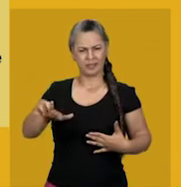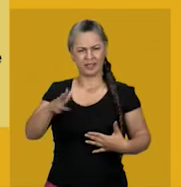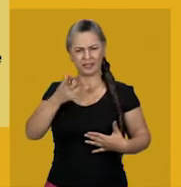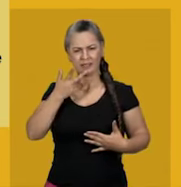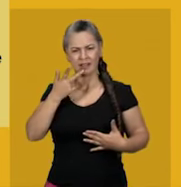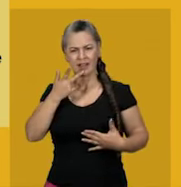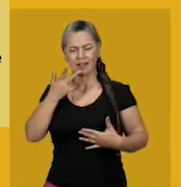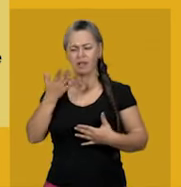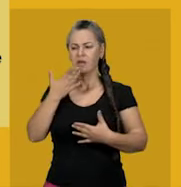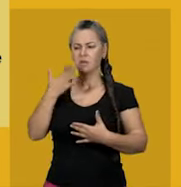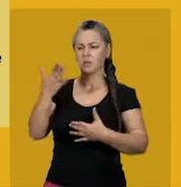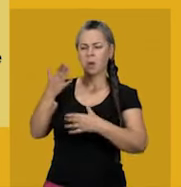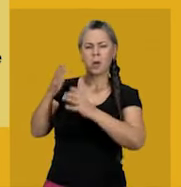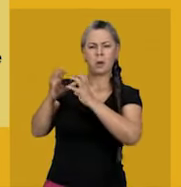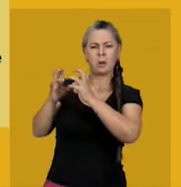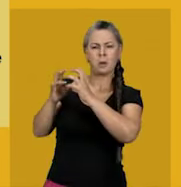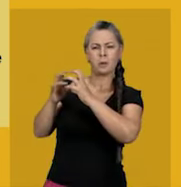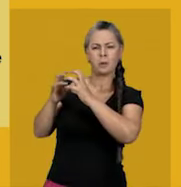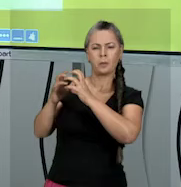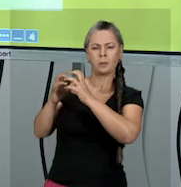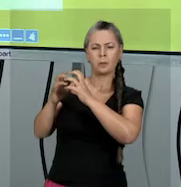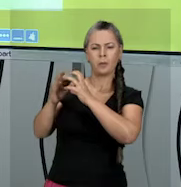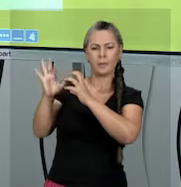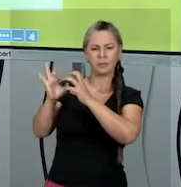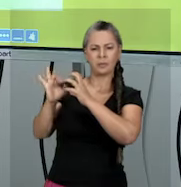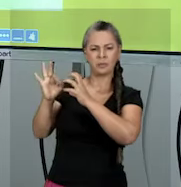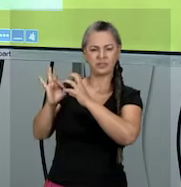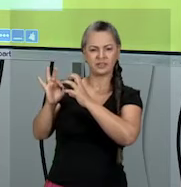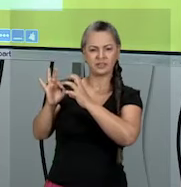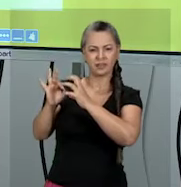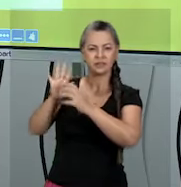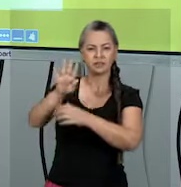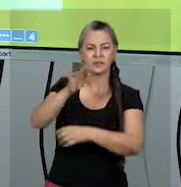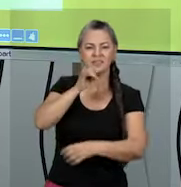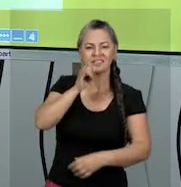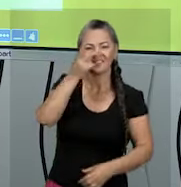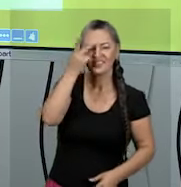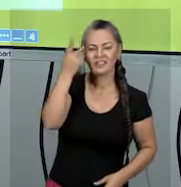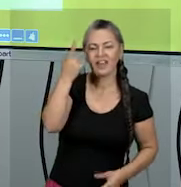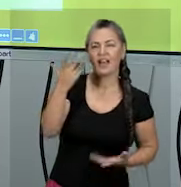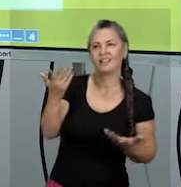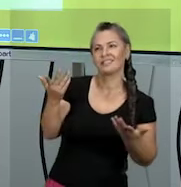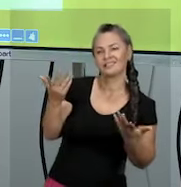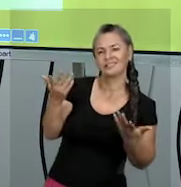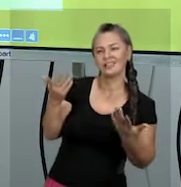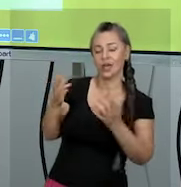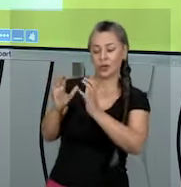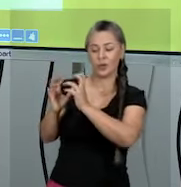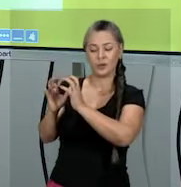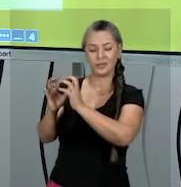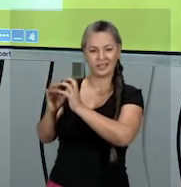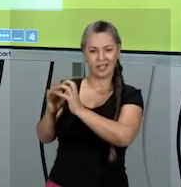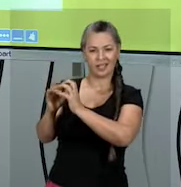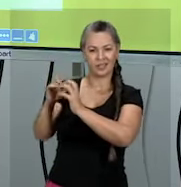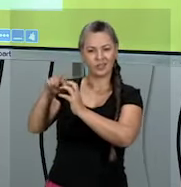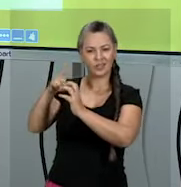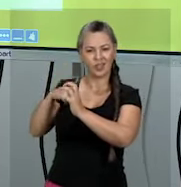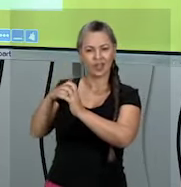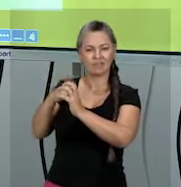Então, às vezes a pessoa fala assim, a gente não usa toda a nossa inteligência, né? A gente não tem como a gente